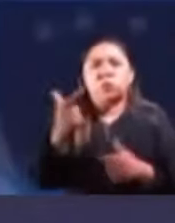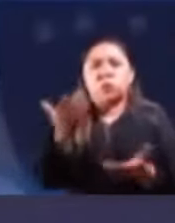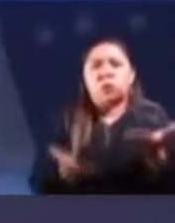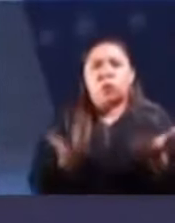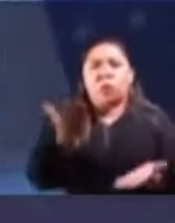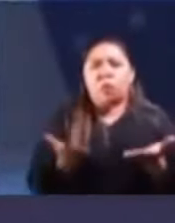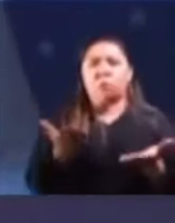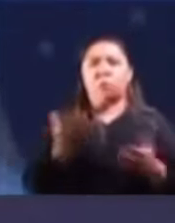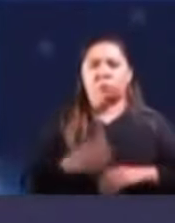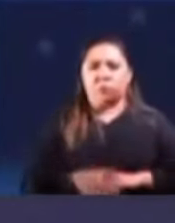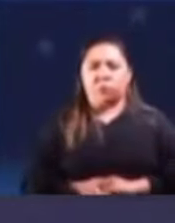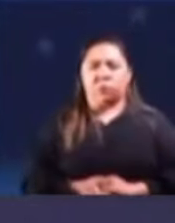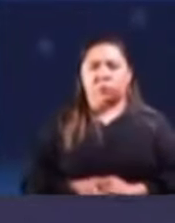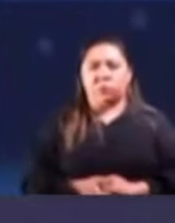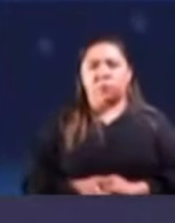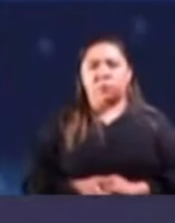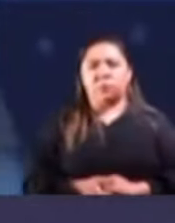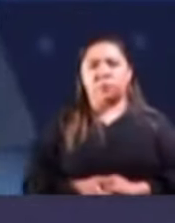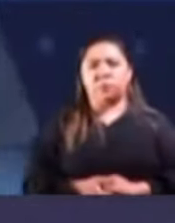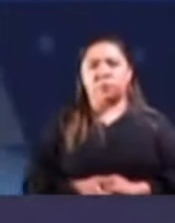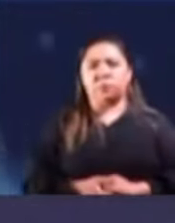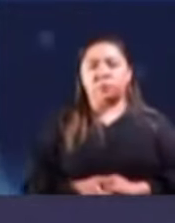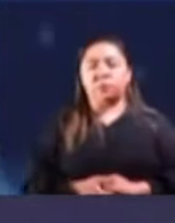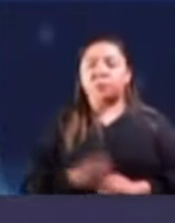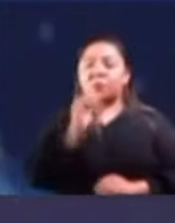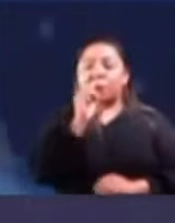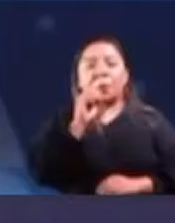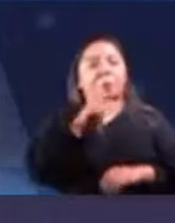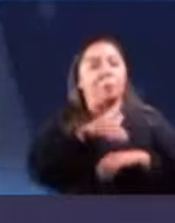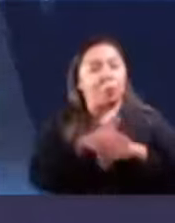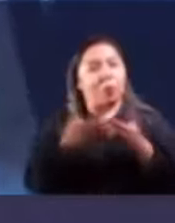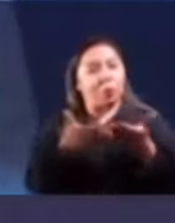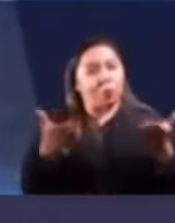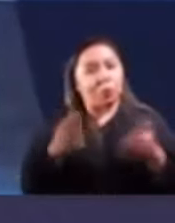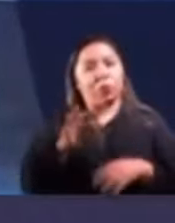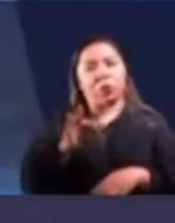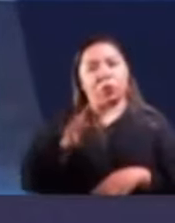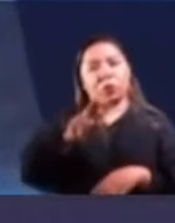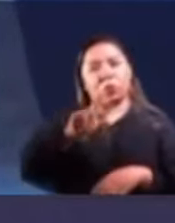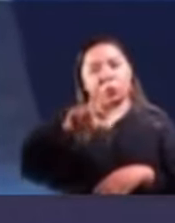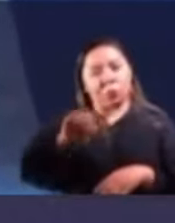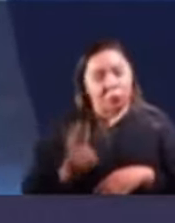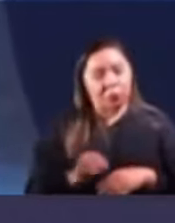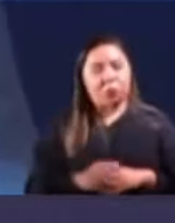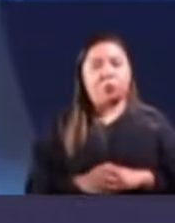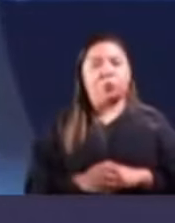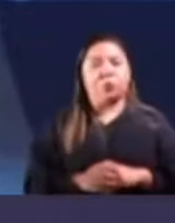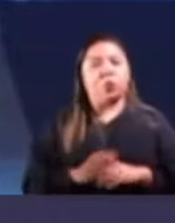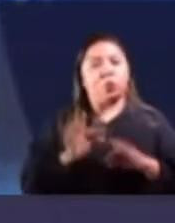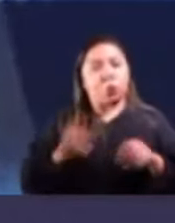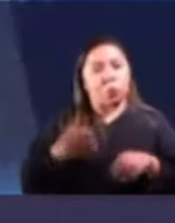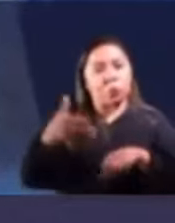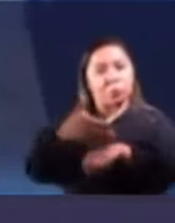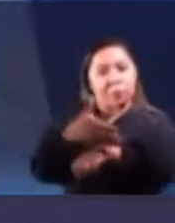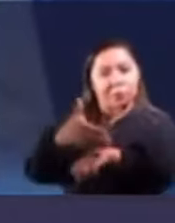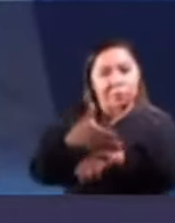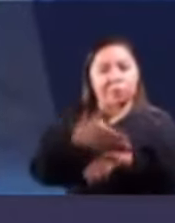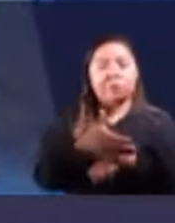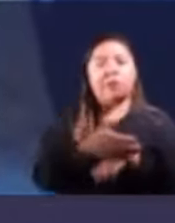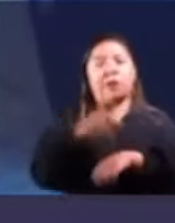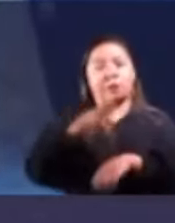um minuto para resposta Boa noite Túlio Boa noite a todos que fazem parte aqui da Band a todos os